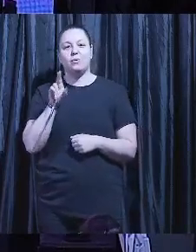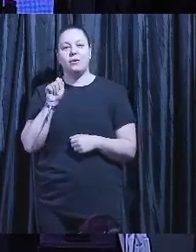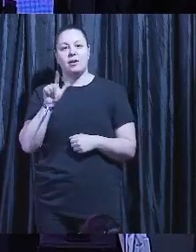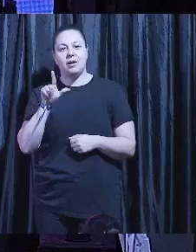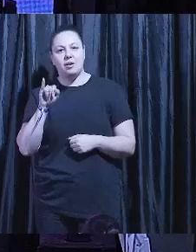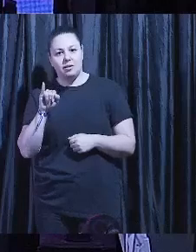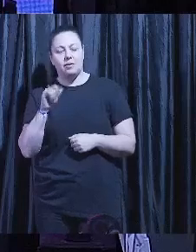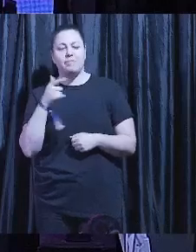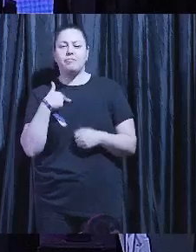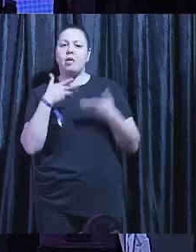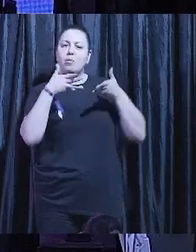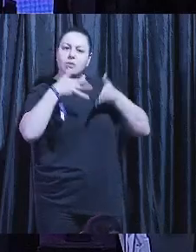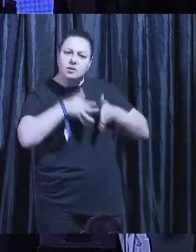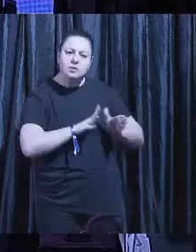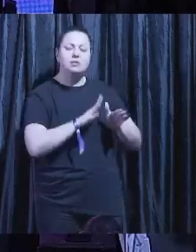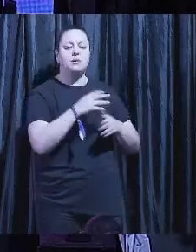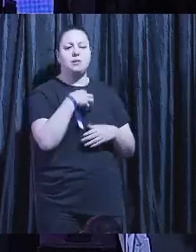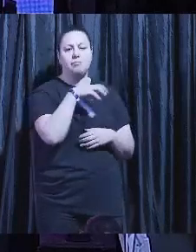Eu nasci em Salvador.